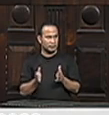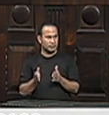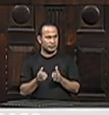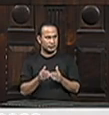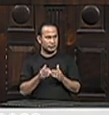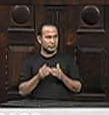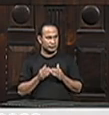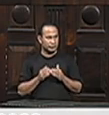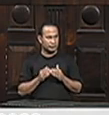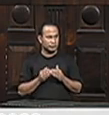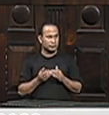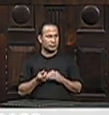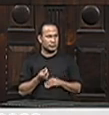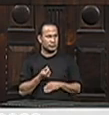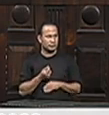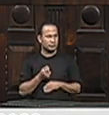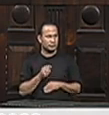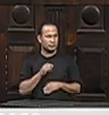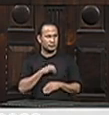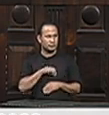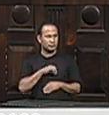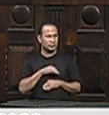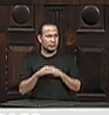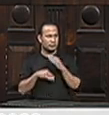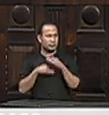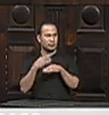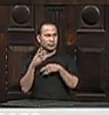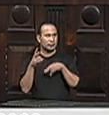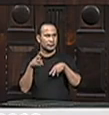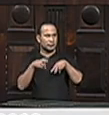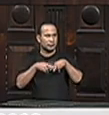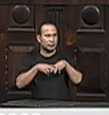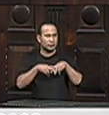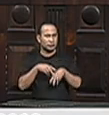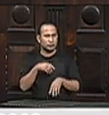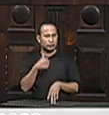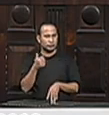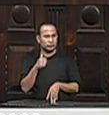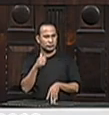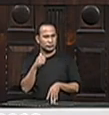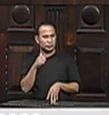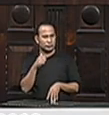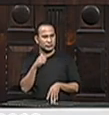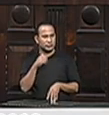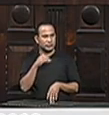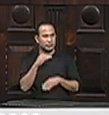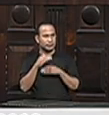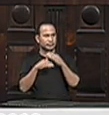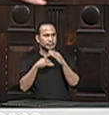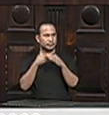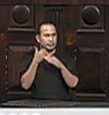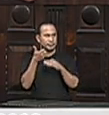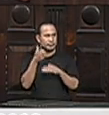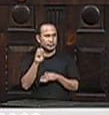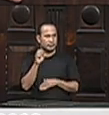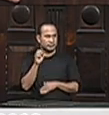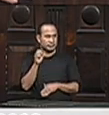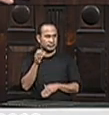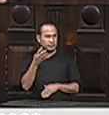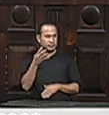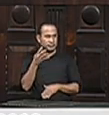tudo de águas abaixo. Acaba-se a autonomia e a representação. Realmente a gente pode questionar o